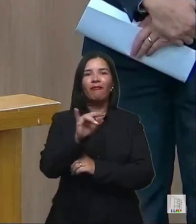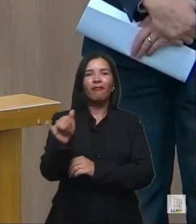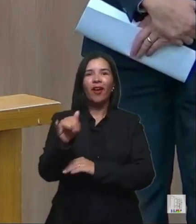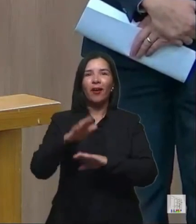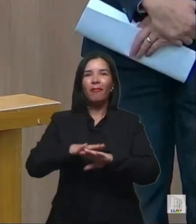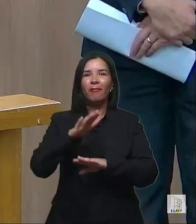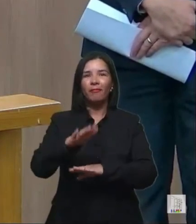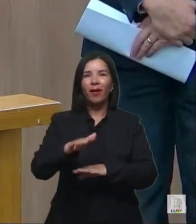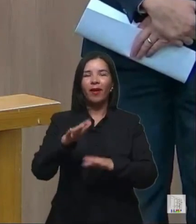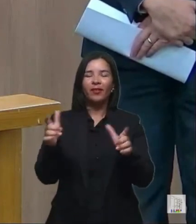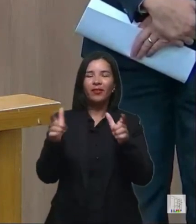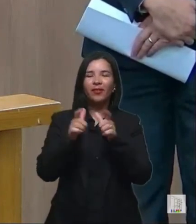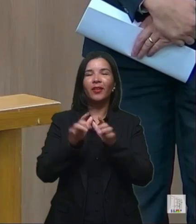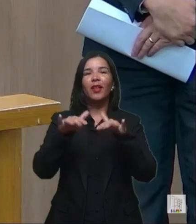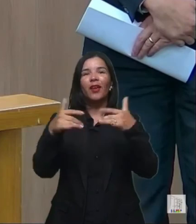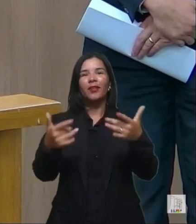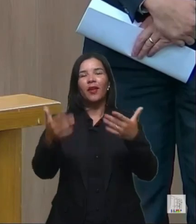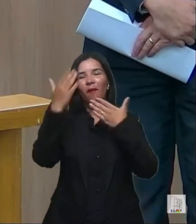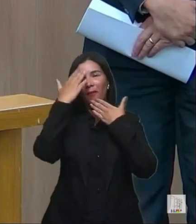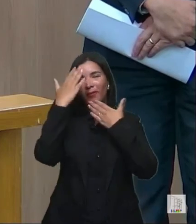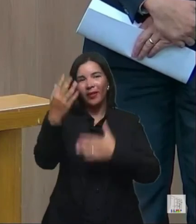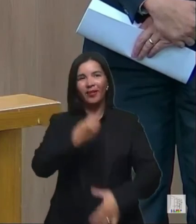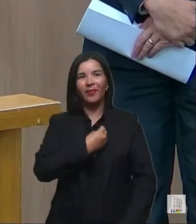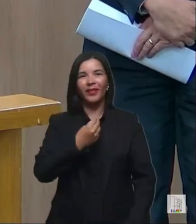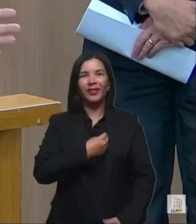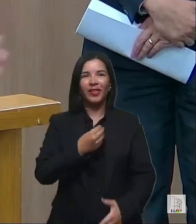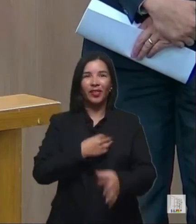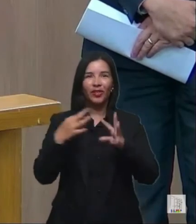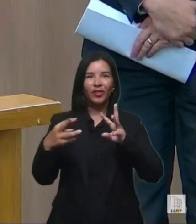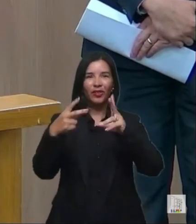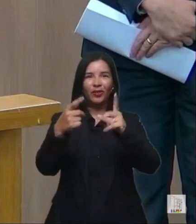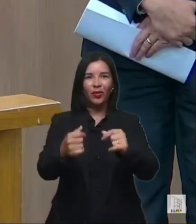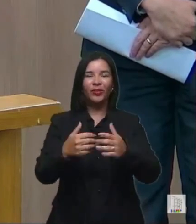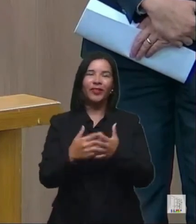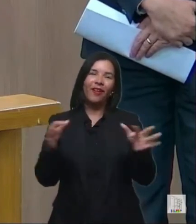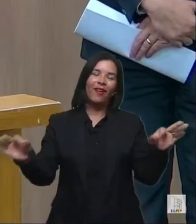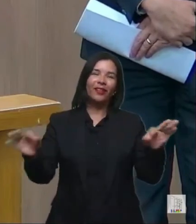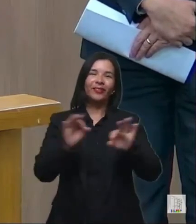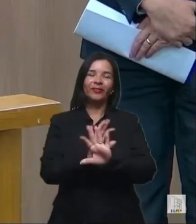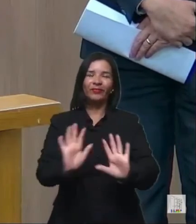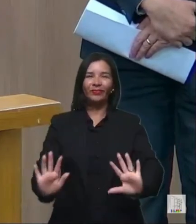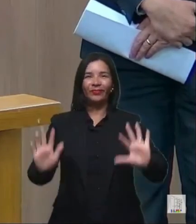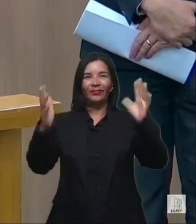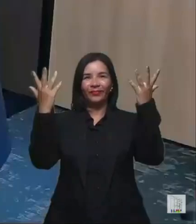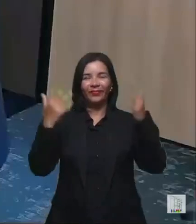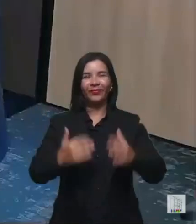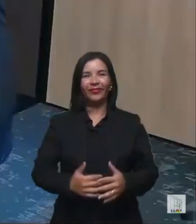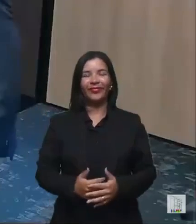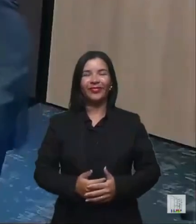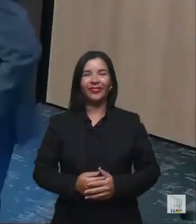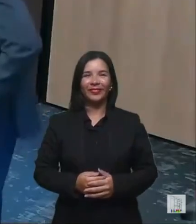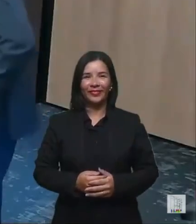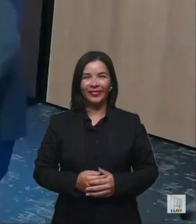vez mais estreita. Muito obrigado pela presença de todos. Está encerrada esta solenidade.